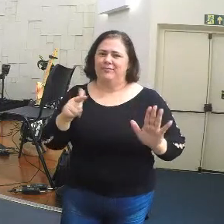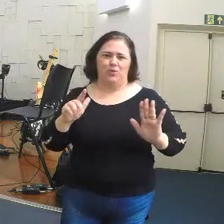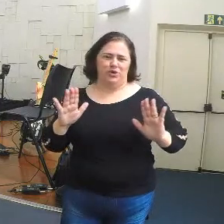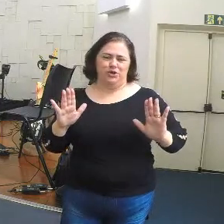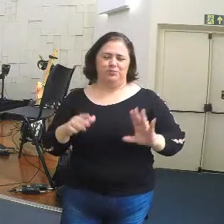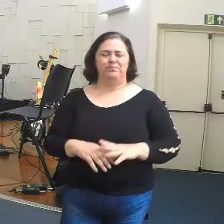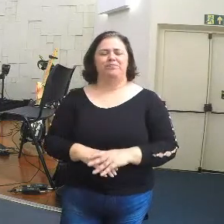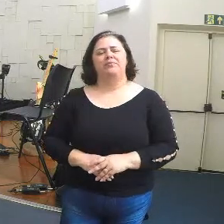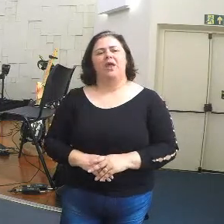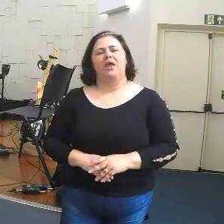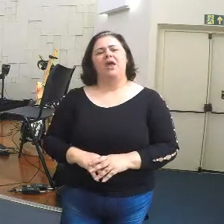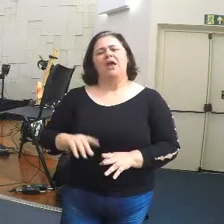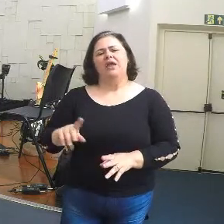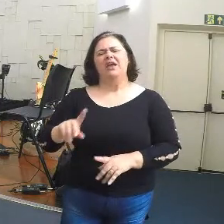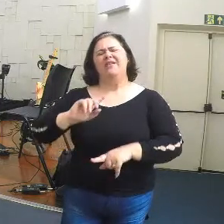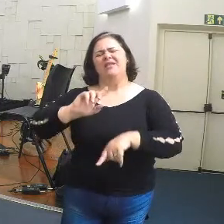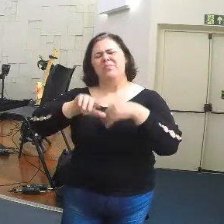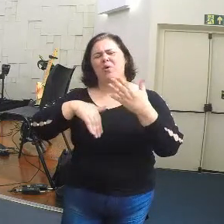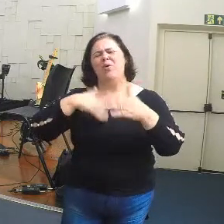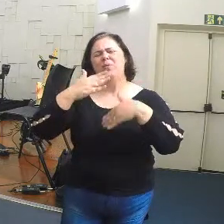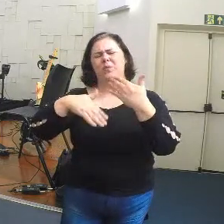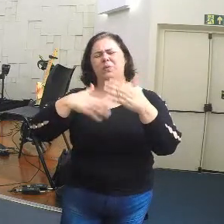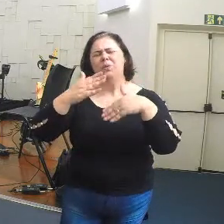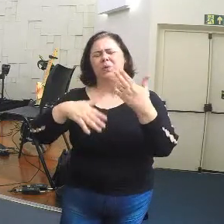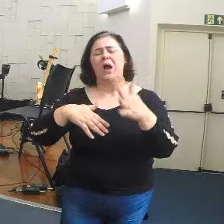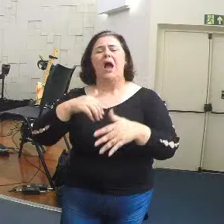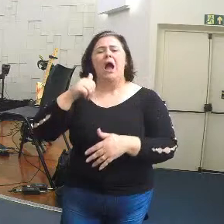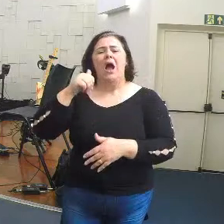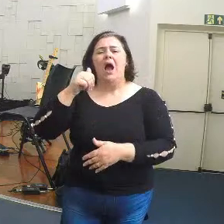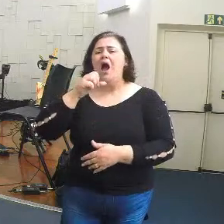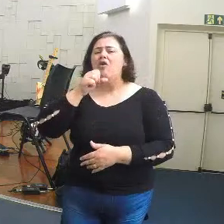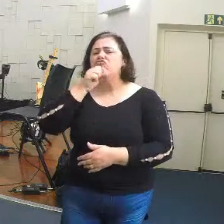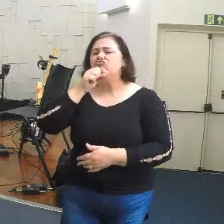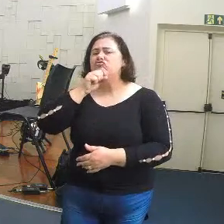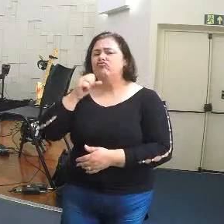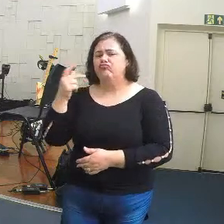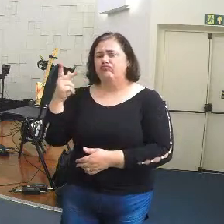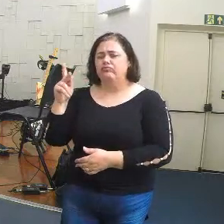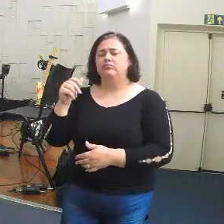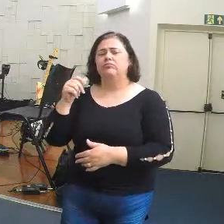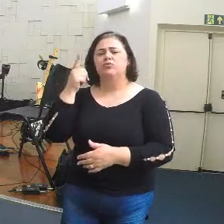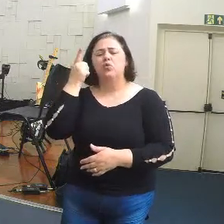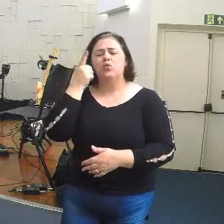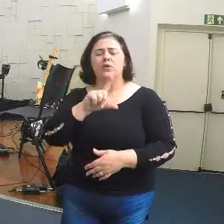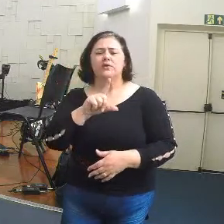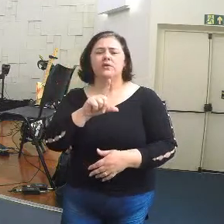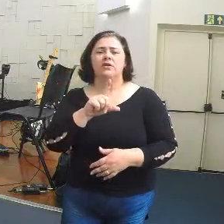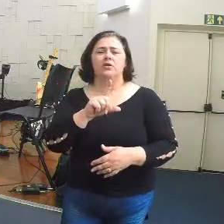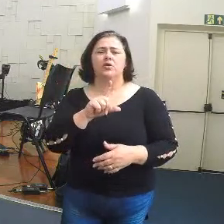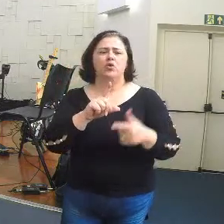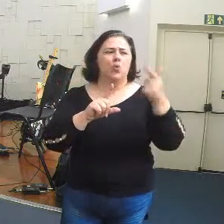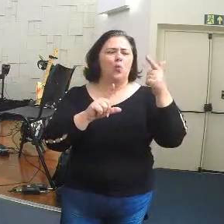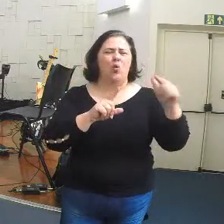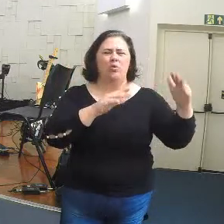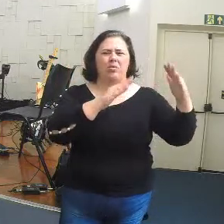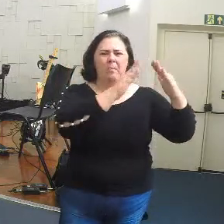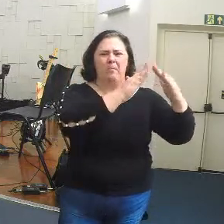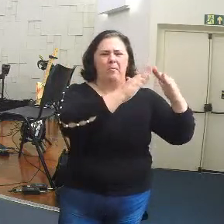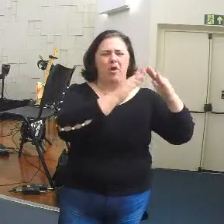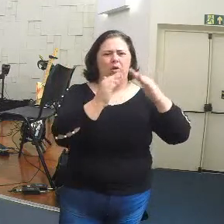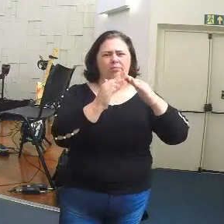muito tempo, a minha avó conseguiu a concessão de um fazendeiro, que tinha uma propriedade vizinha, para que